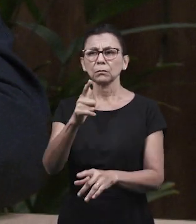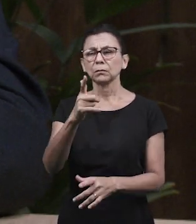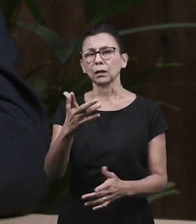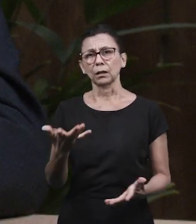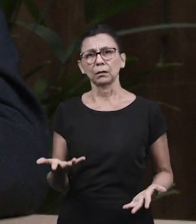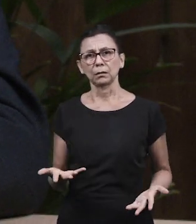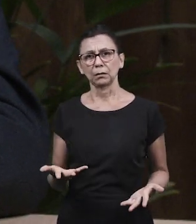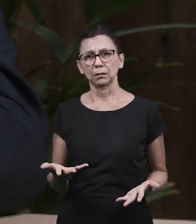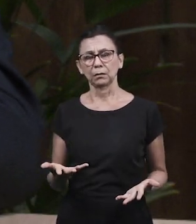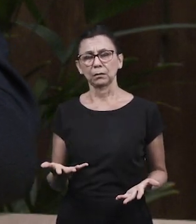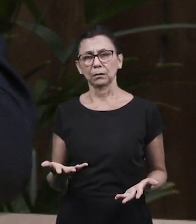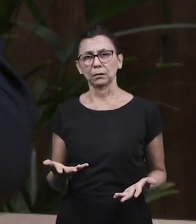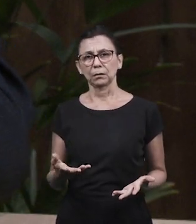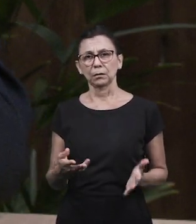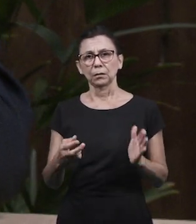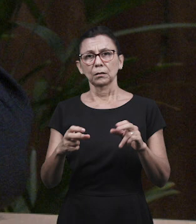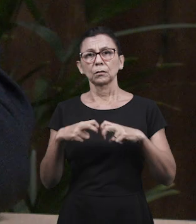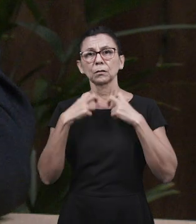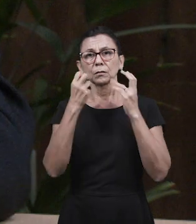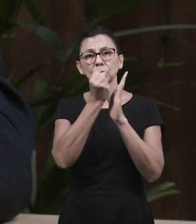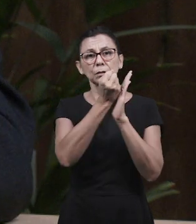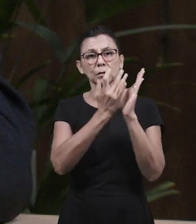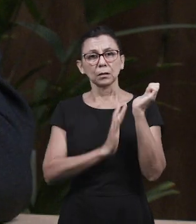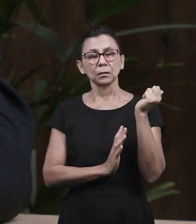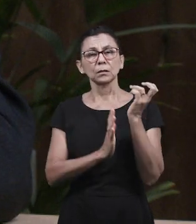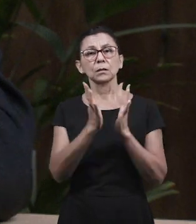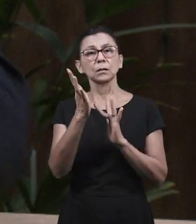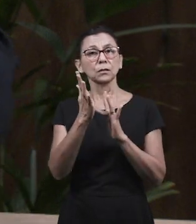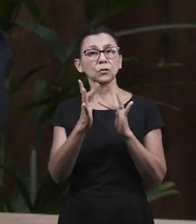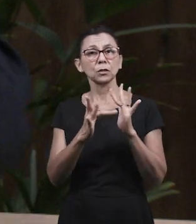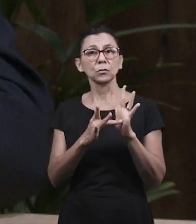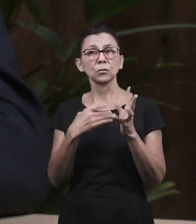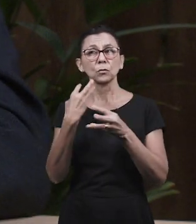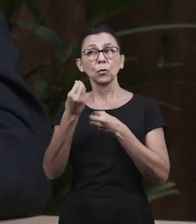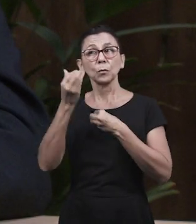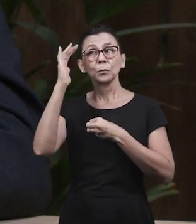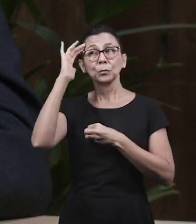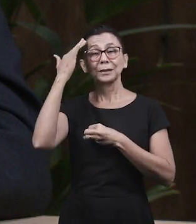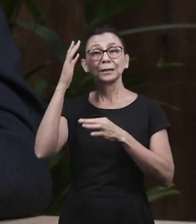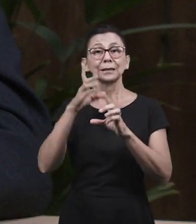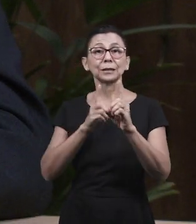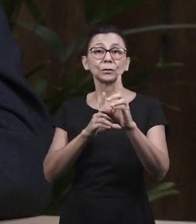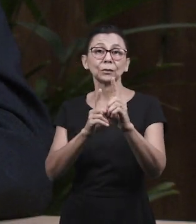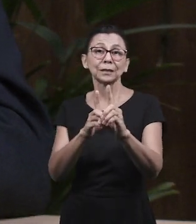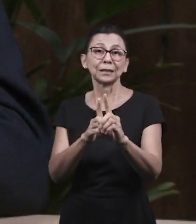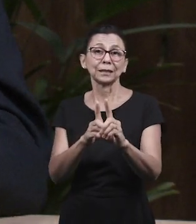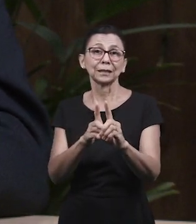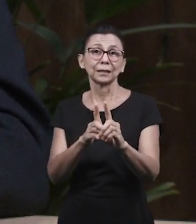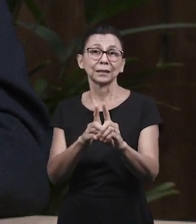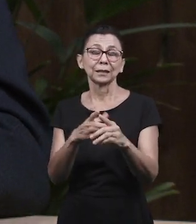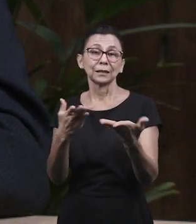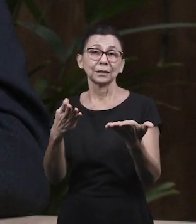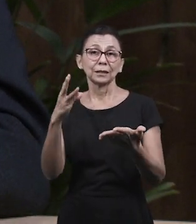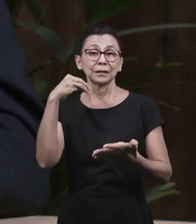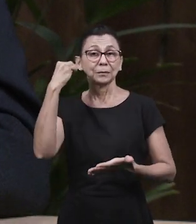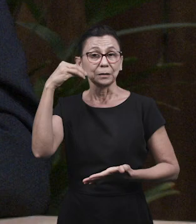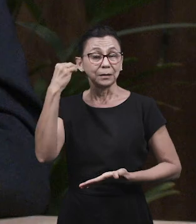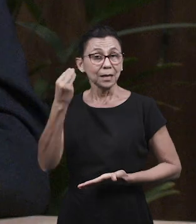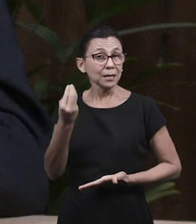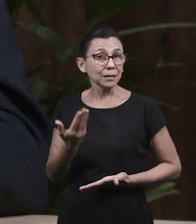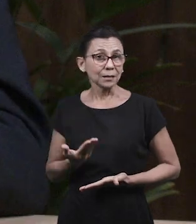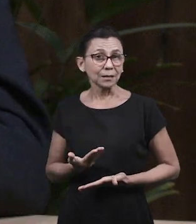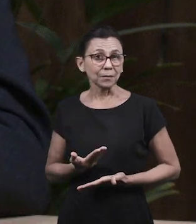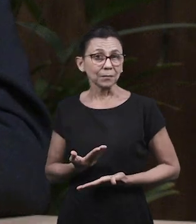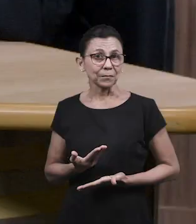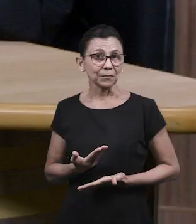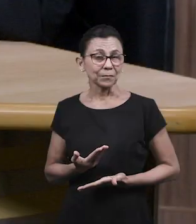clamor pelo sangue de Jesus. Você só vai entender a doutrina se você viver a doutrina. É uma experiência. É uma experiência.